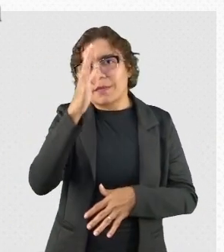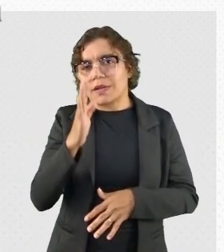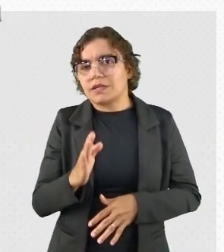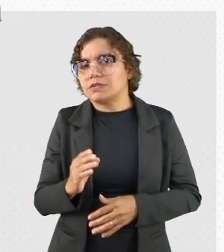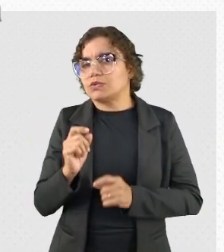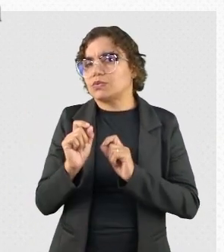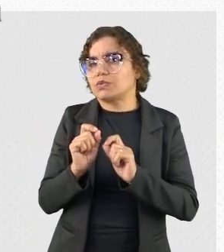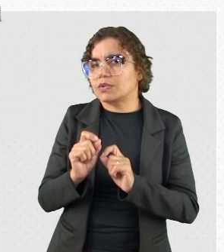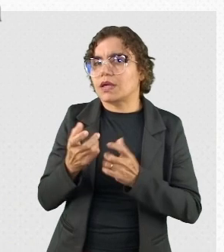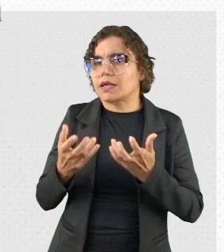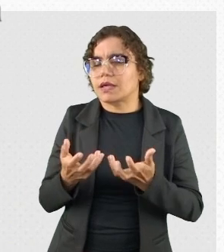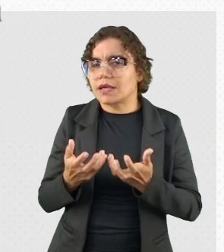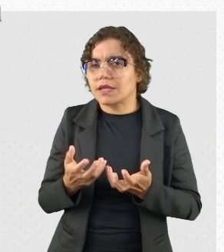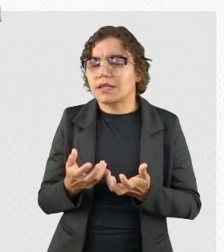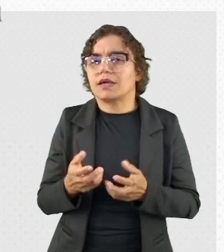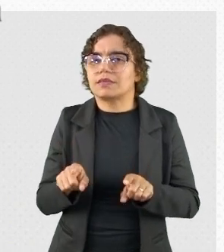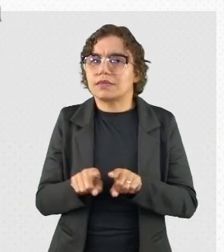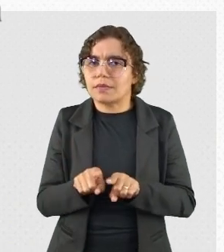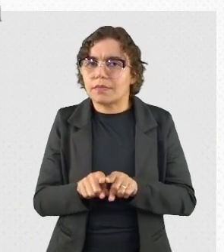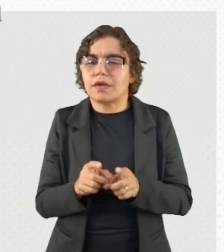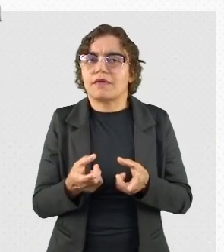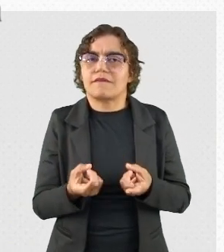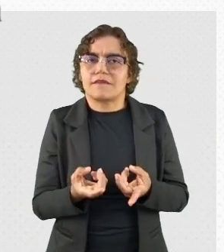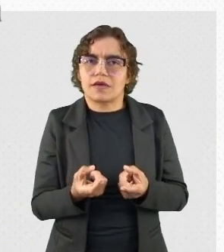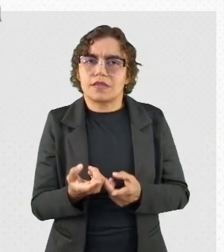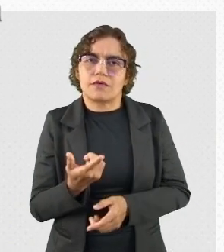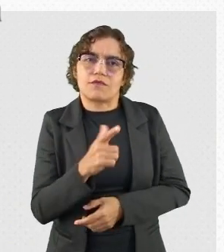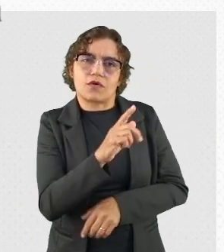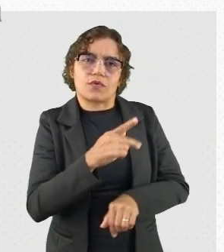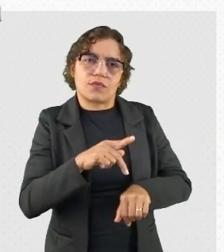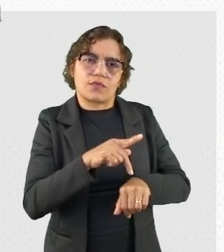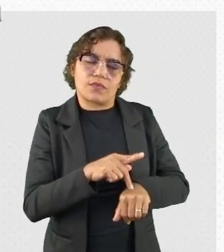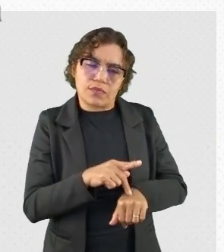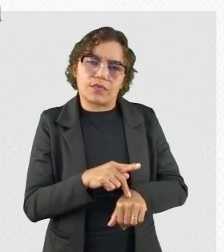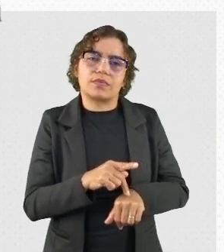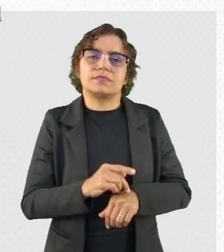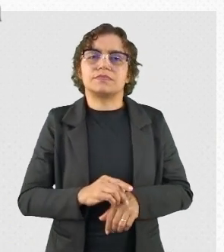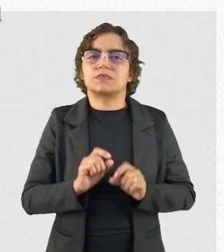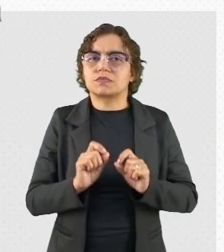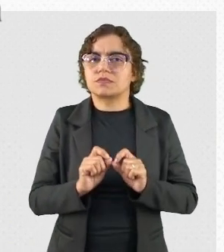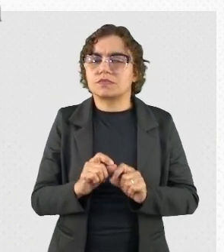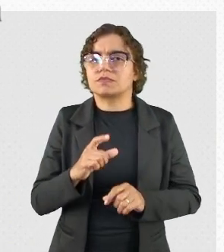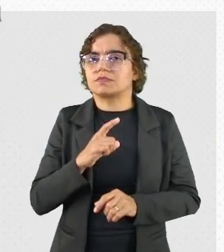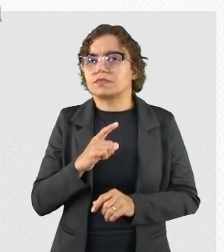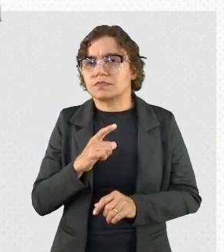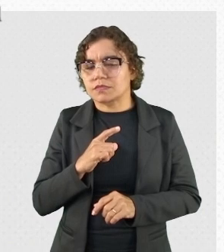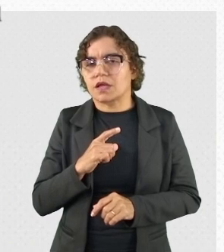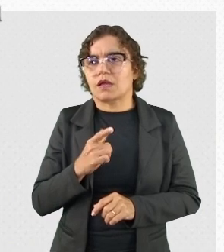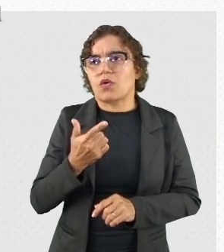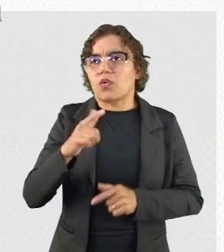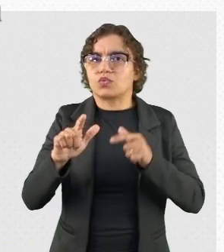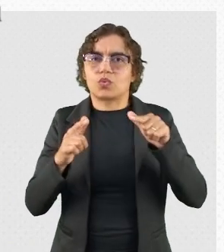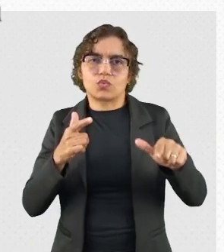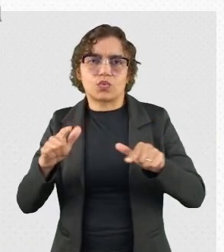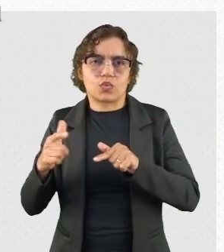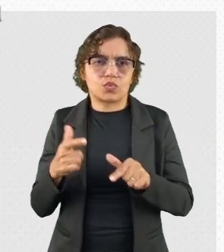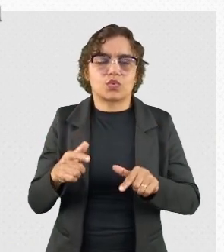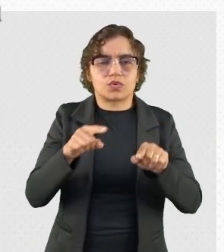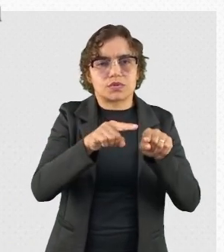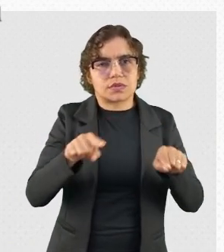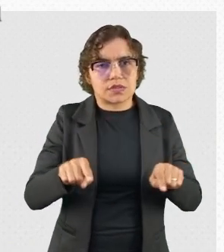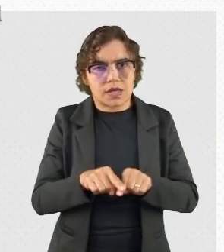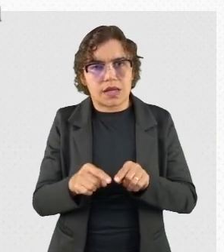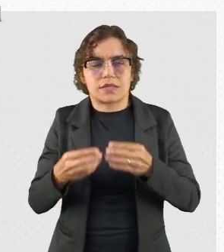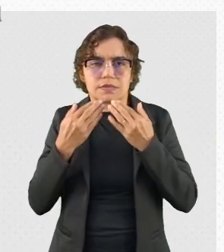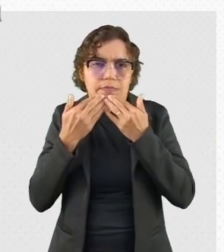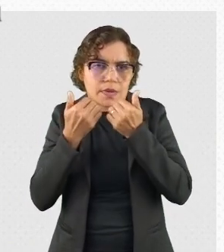de, claro, exportar também esse produto, né, para fora, para que haja, claro, outras divisas, né, outras questões aí